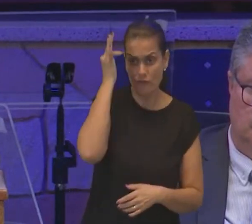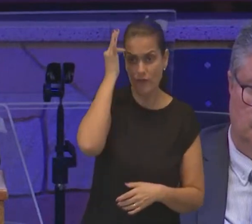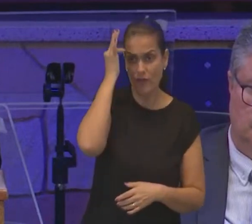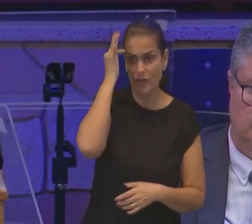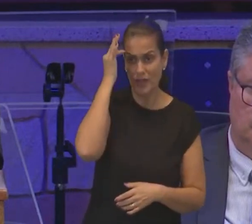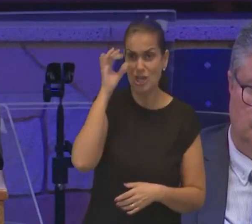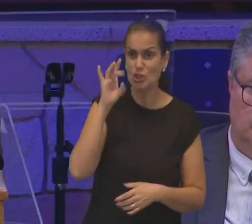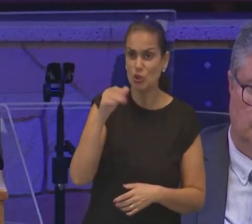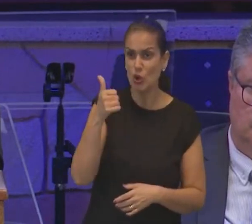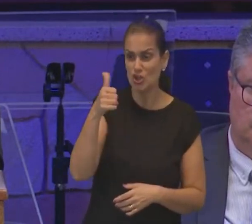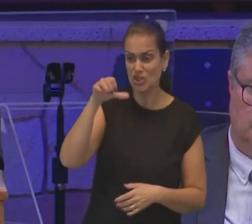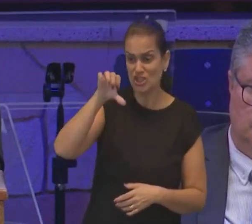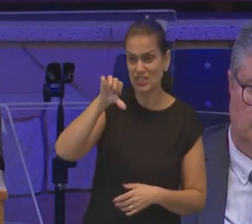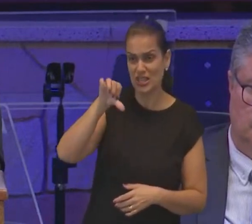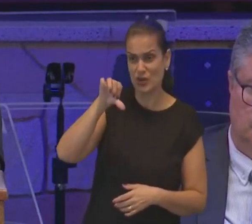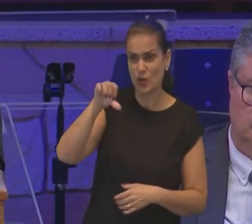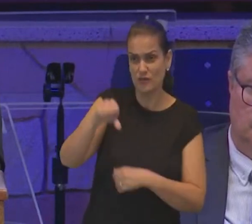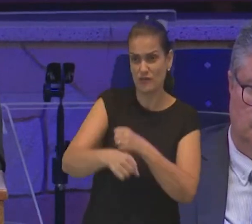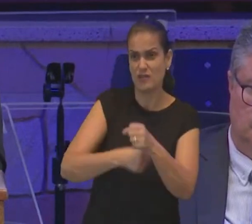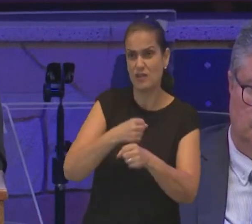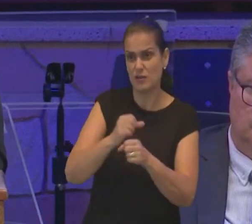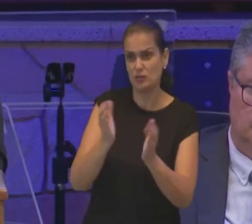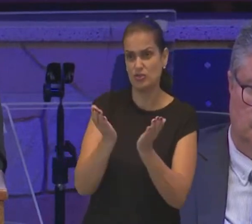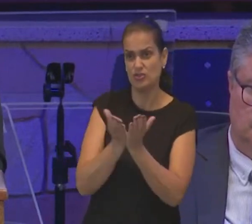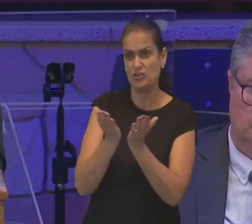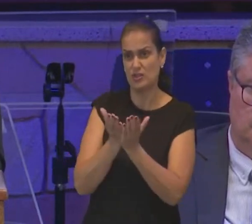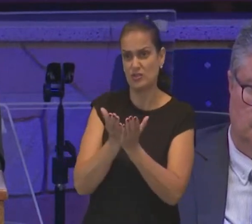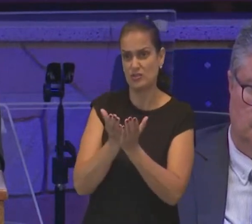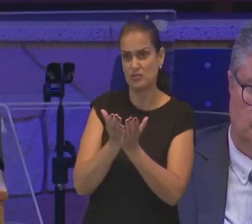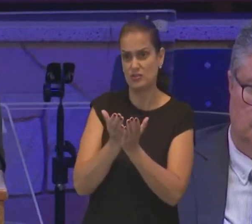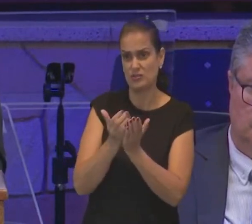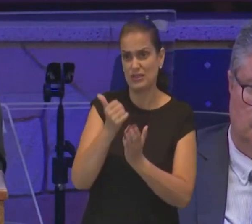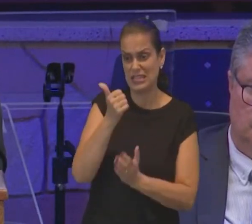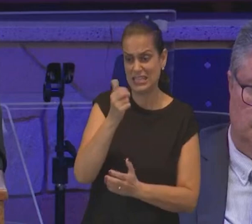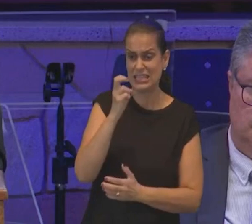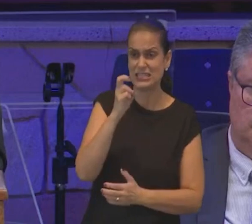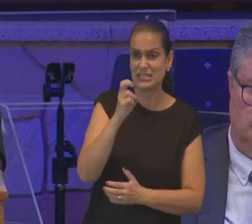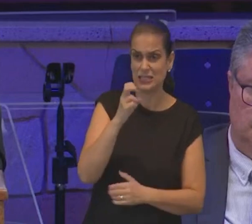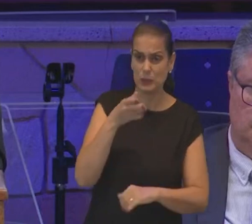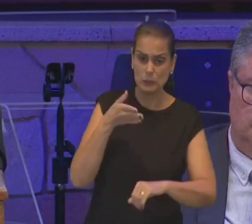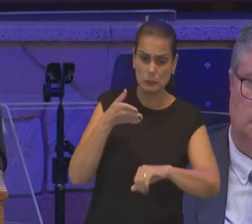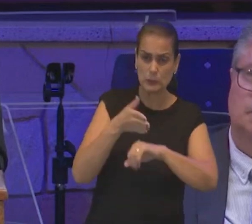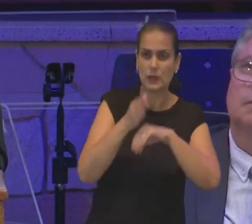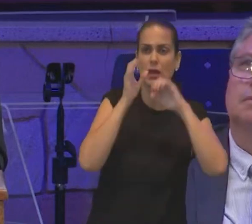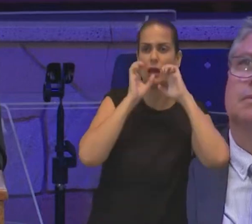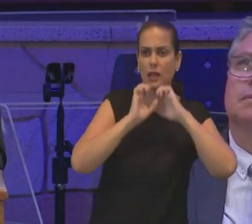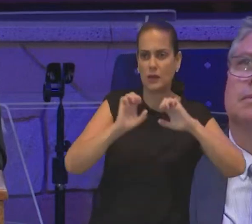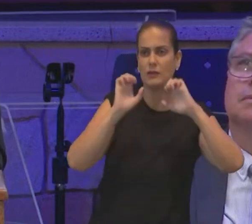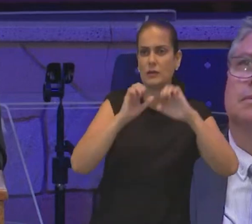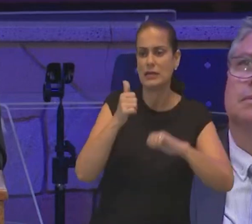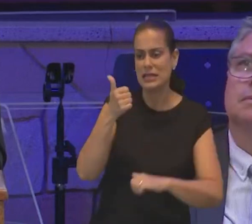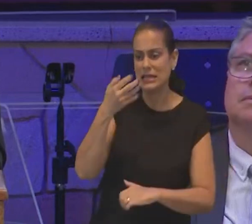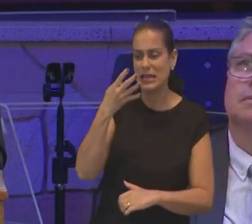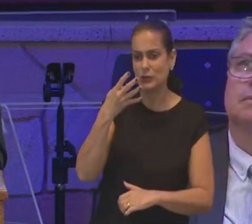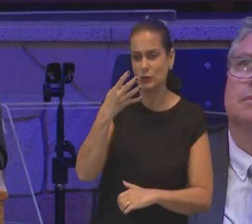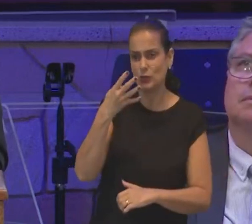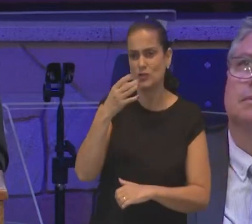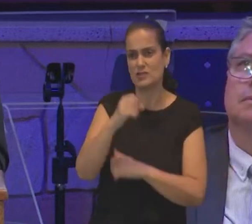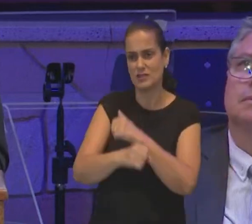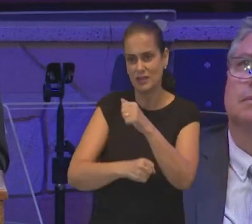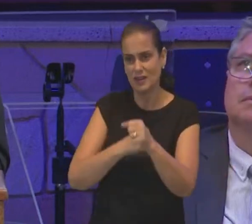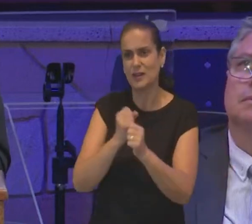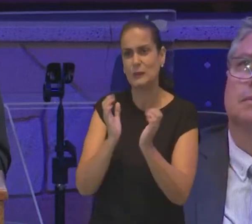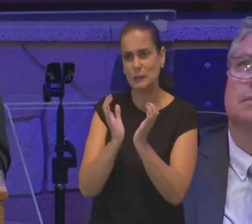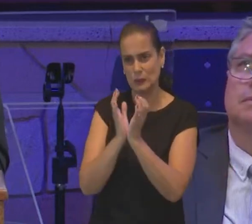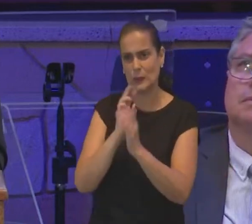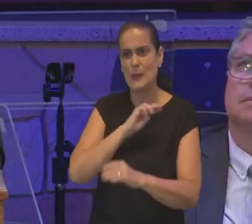tenho 19 anos que entreguei minha vida a Jesus. 15 anos eu estou no campo, 14 anos na Junta de Missões